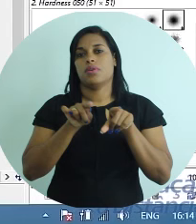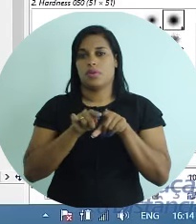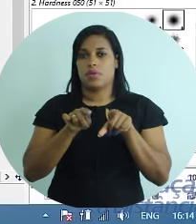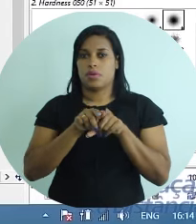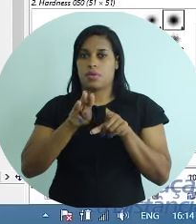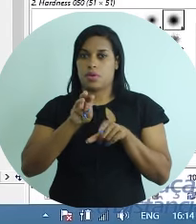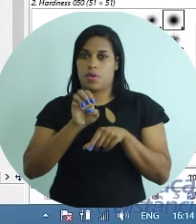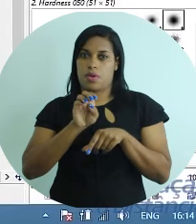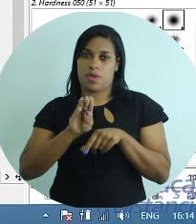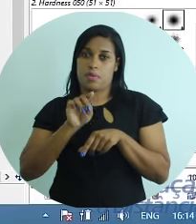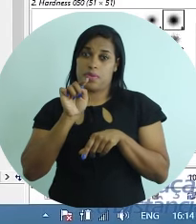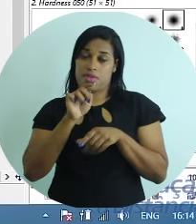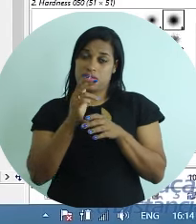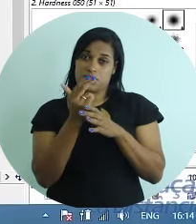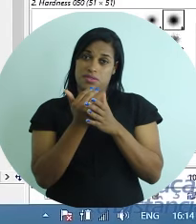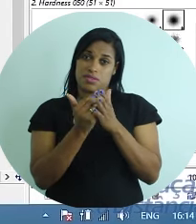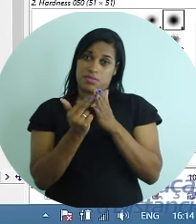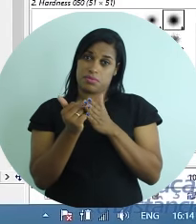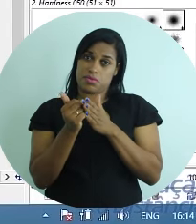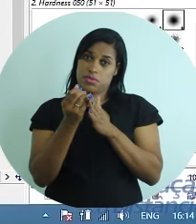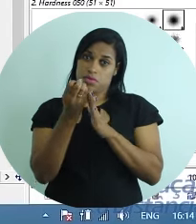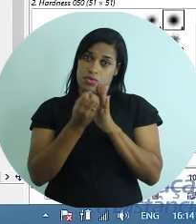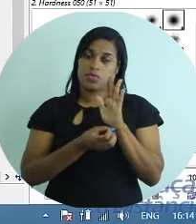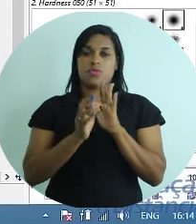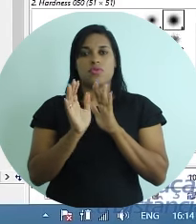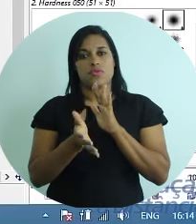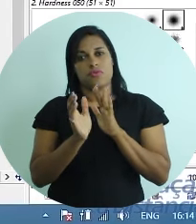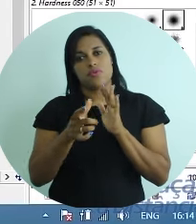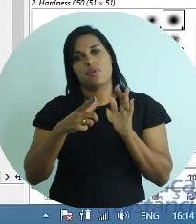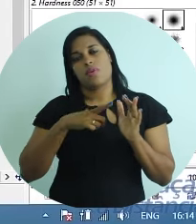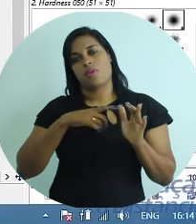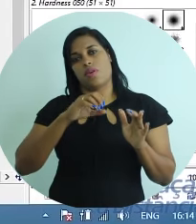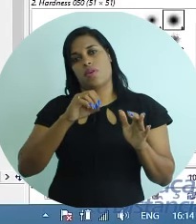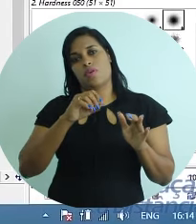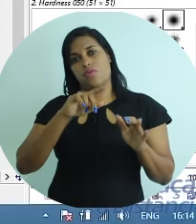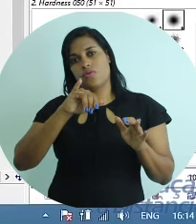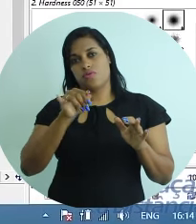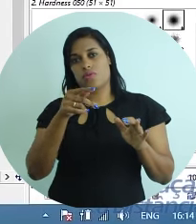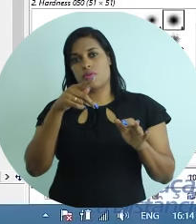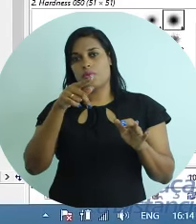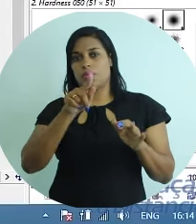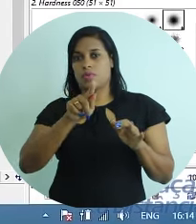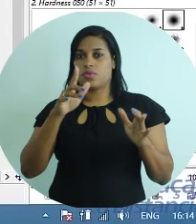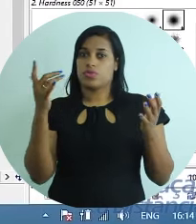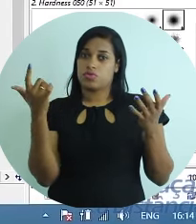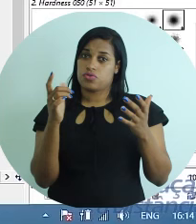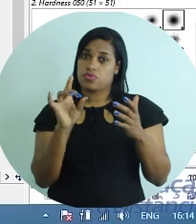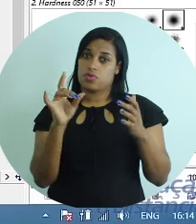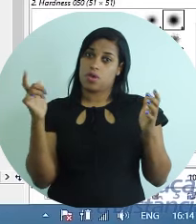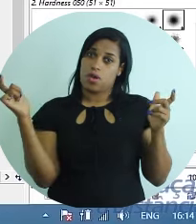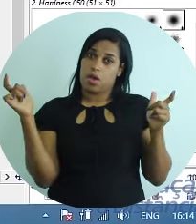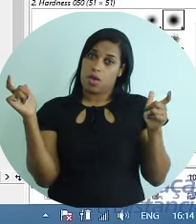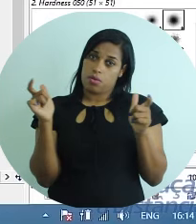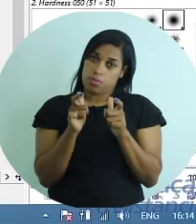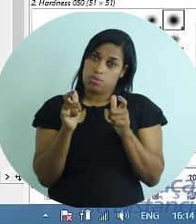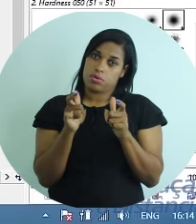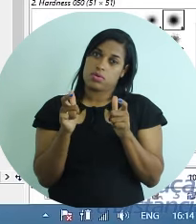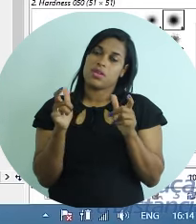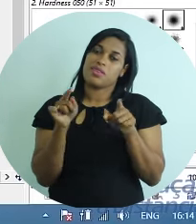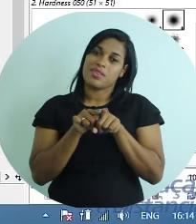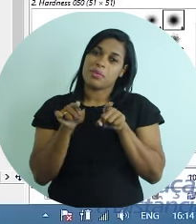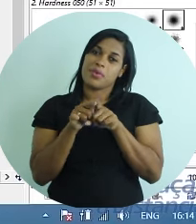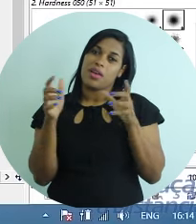web. Essa imagem original, ela já era JPG, nós apenas reduzimos o tamanho dela e provavelmente também reduzimos o nível de